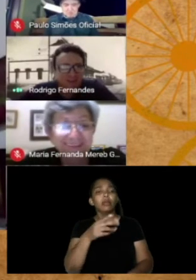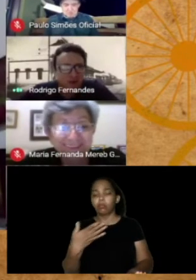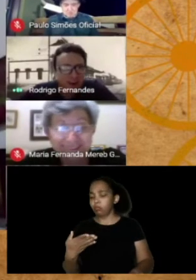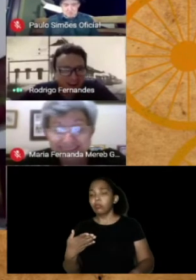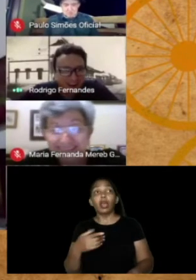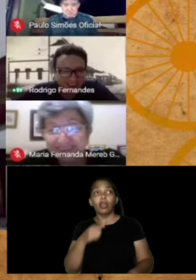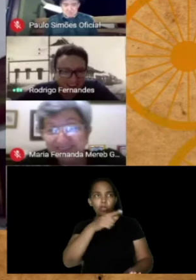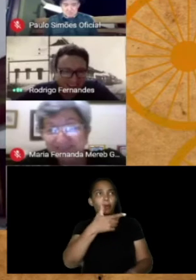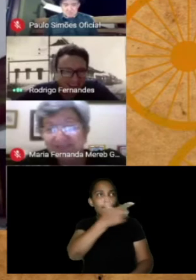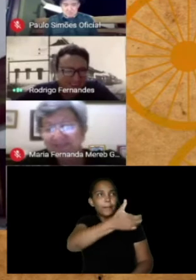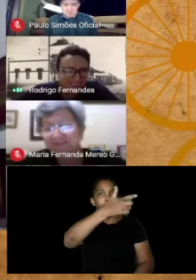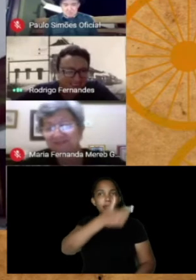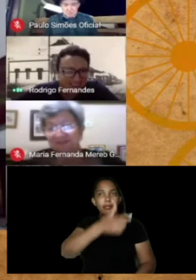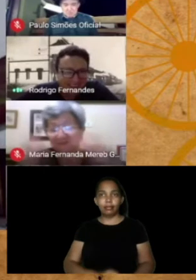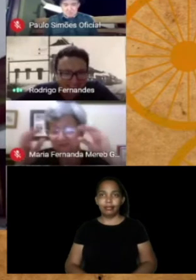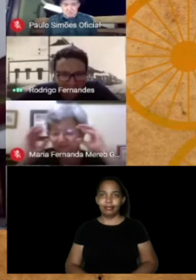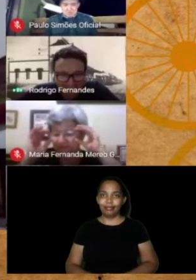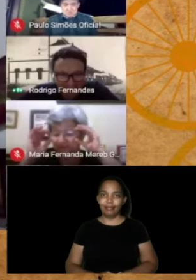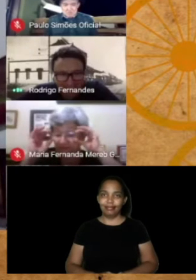Embora.